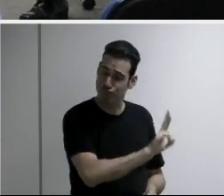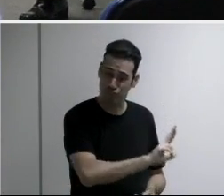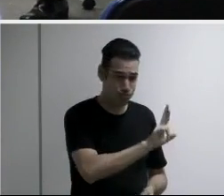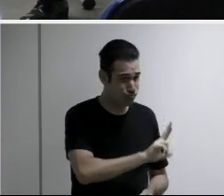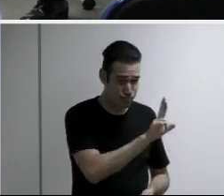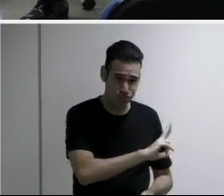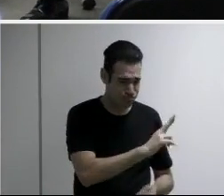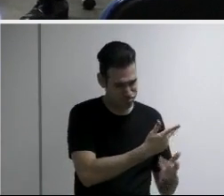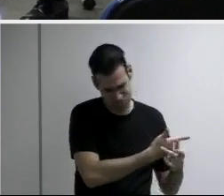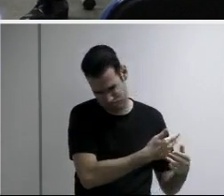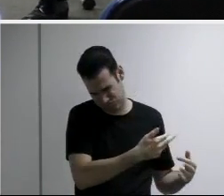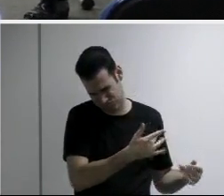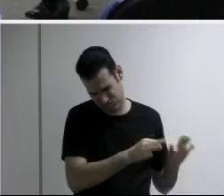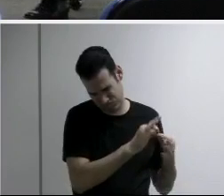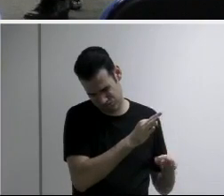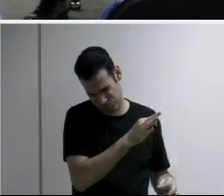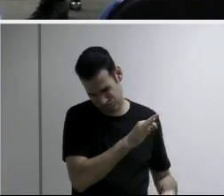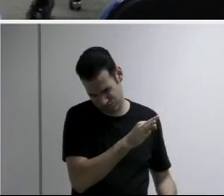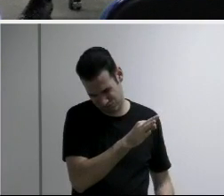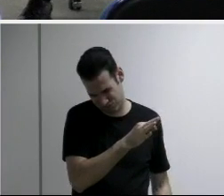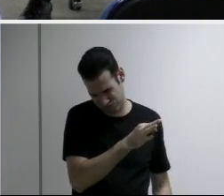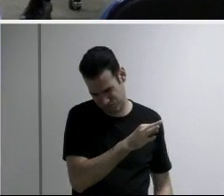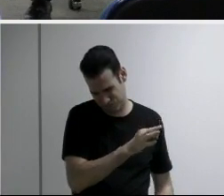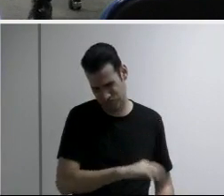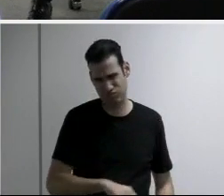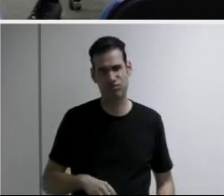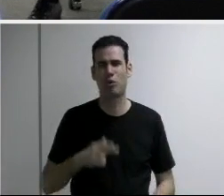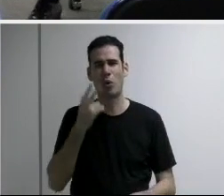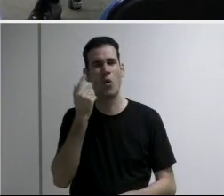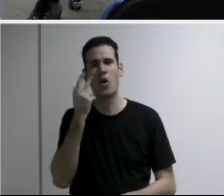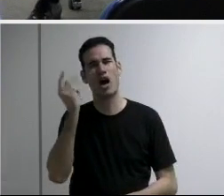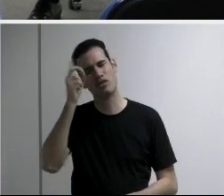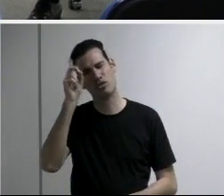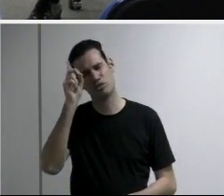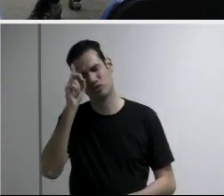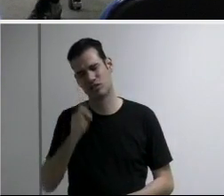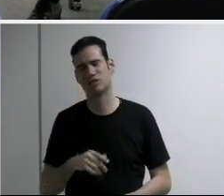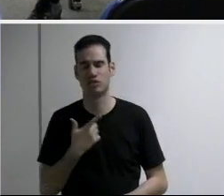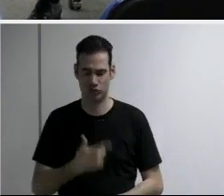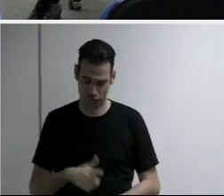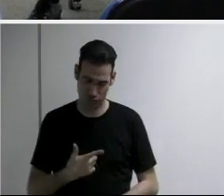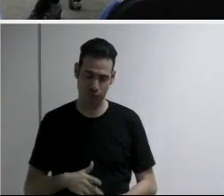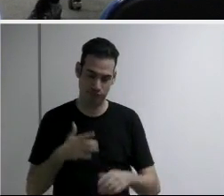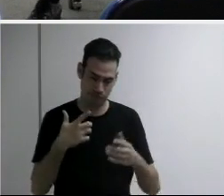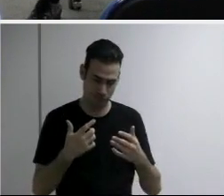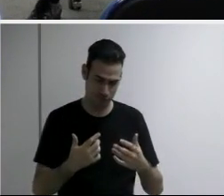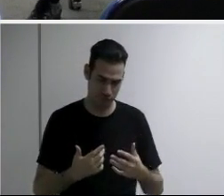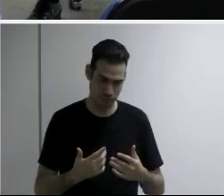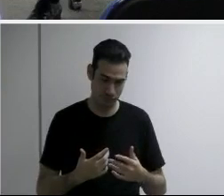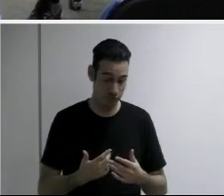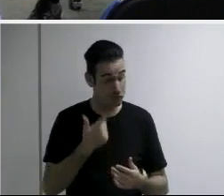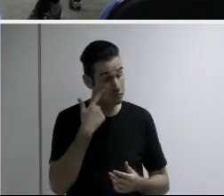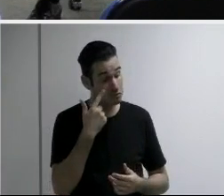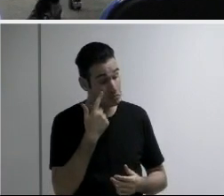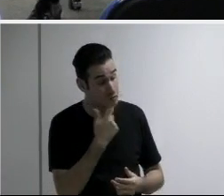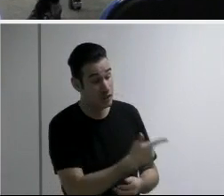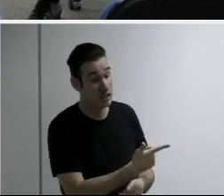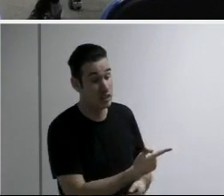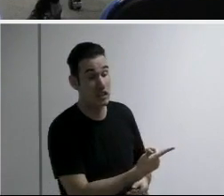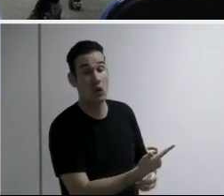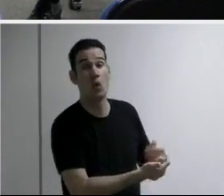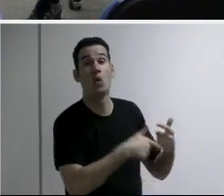que vão muito além daquilo que às vezes as pessoas pensam que é o trivial do dia a dia dos dados. Então, assim, de novo, acho que a resposta é, vai depender da